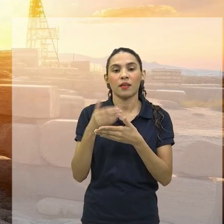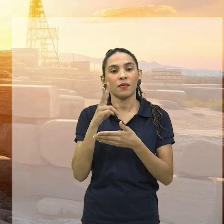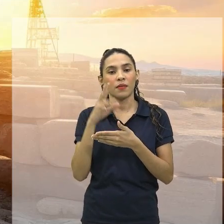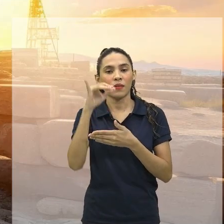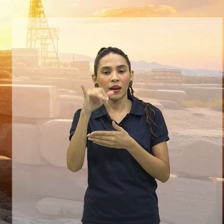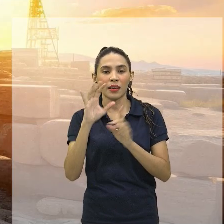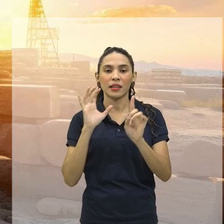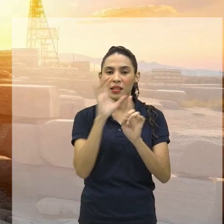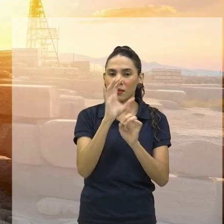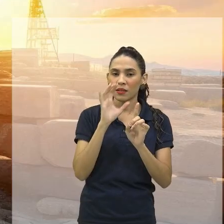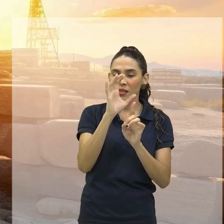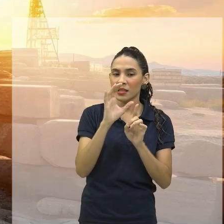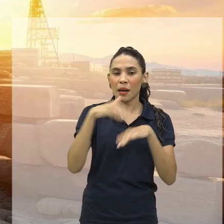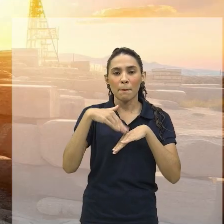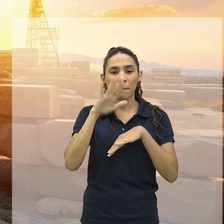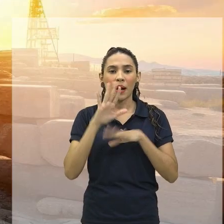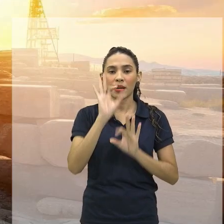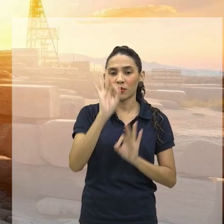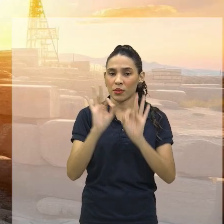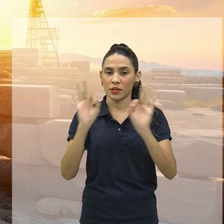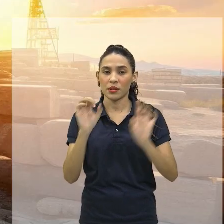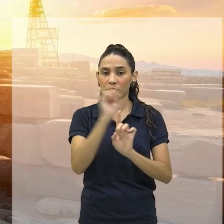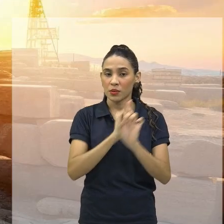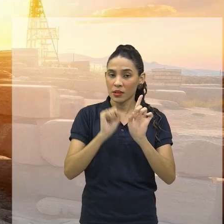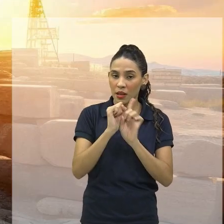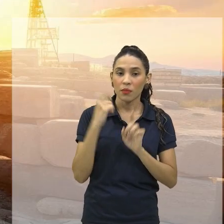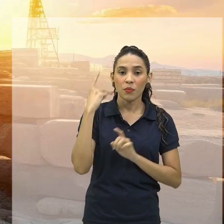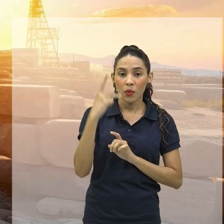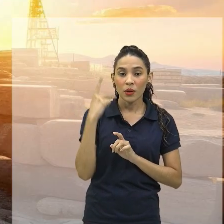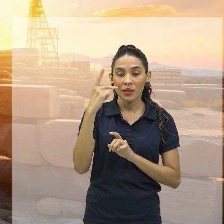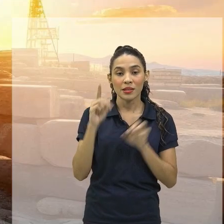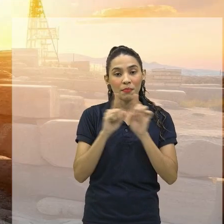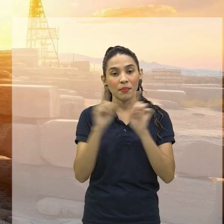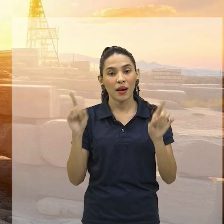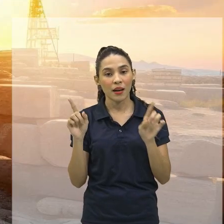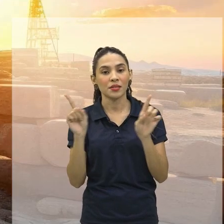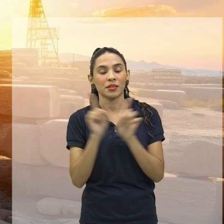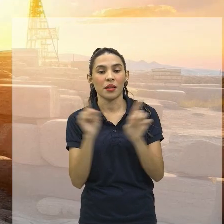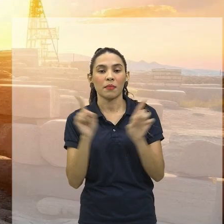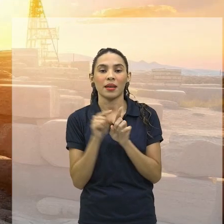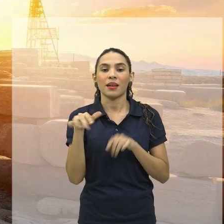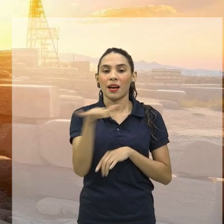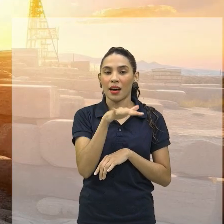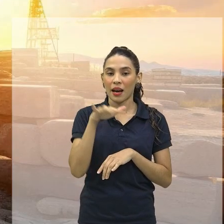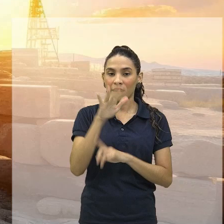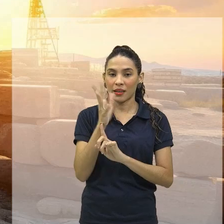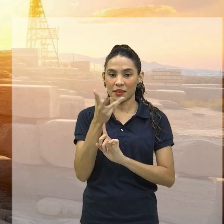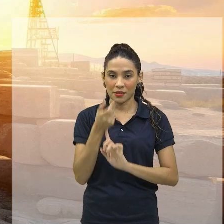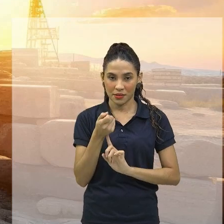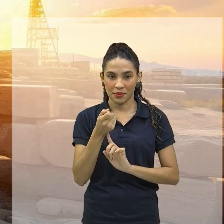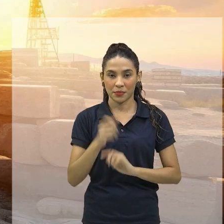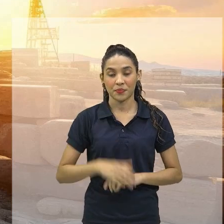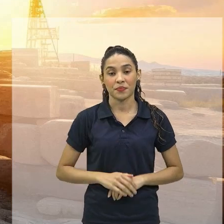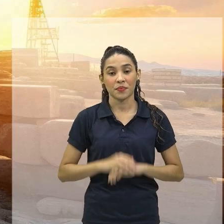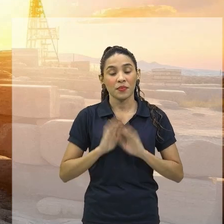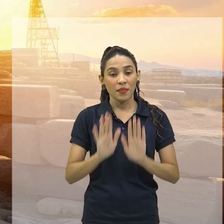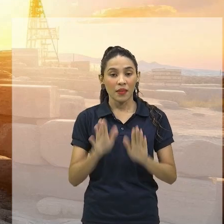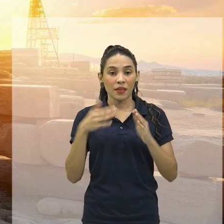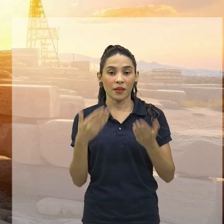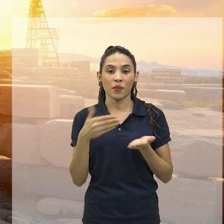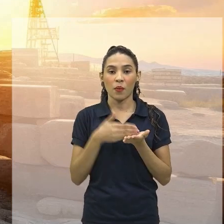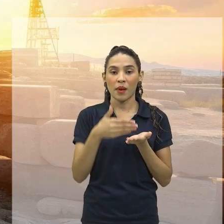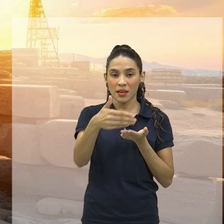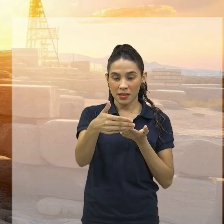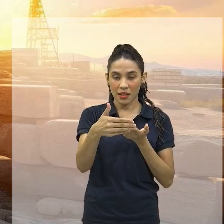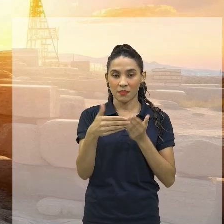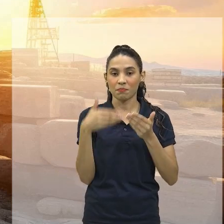das formas de organização social e política, mas sim também no campo artístico. E para darmos início a